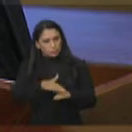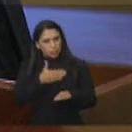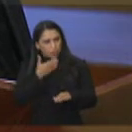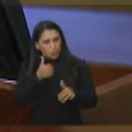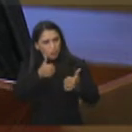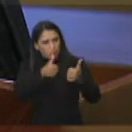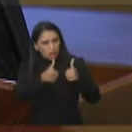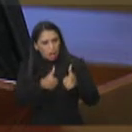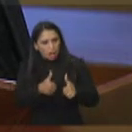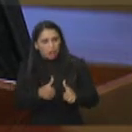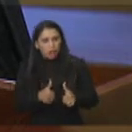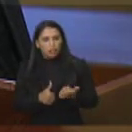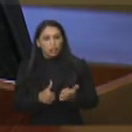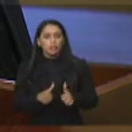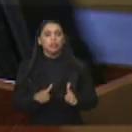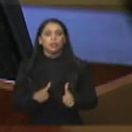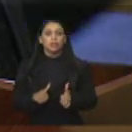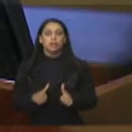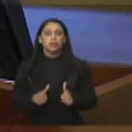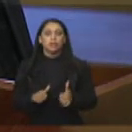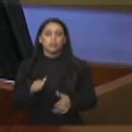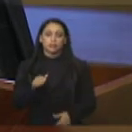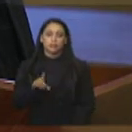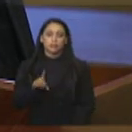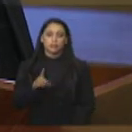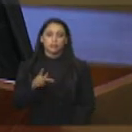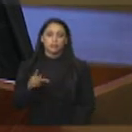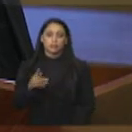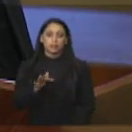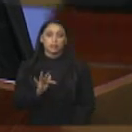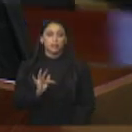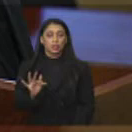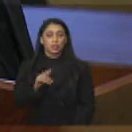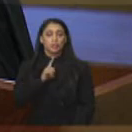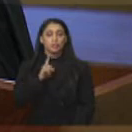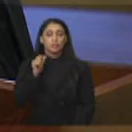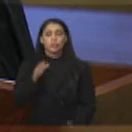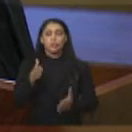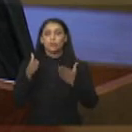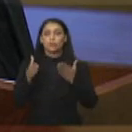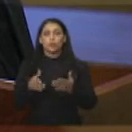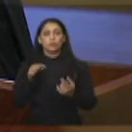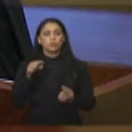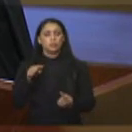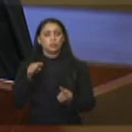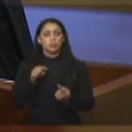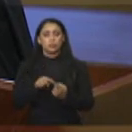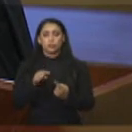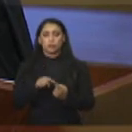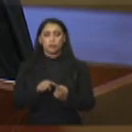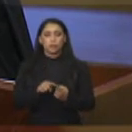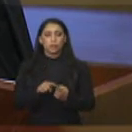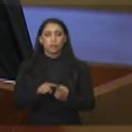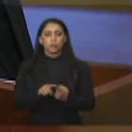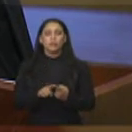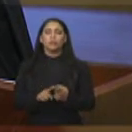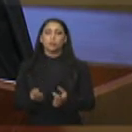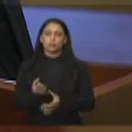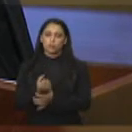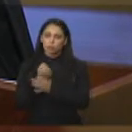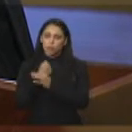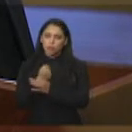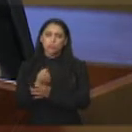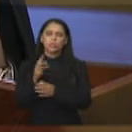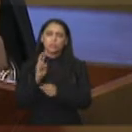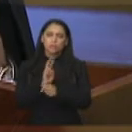análise sobre a eficácia da proteção do preceito fundamental deve predominar enfoque objetivo ou de proteção da ordem constitucional